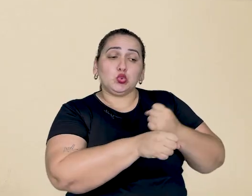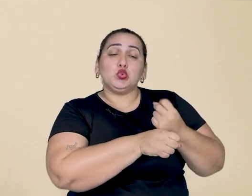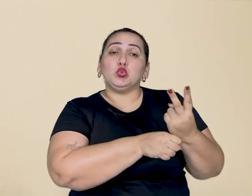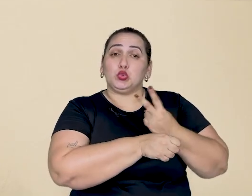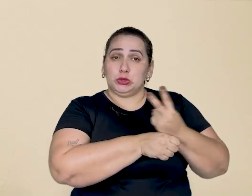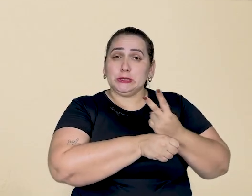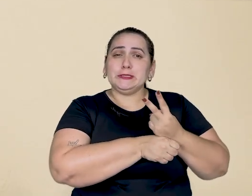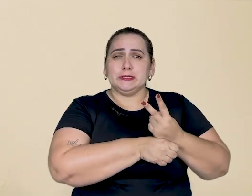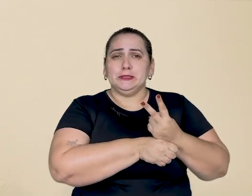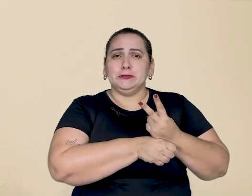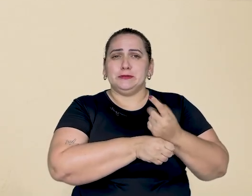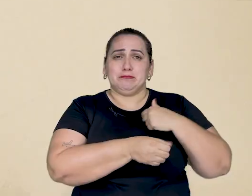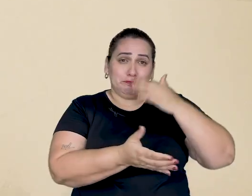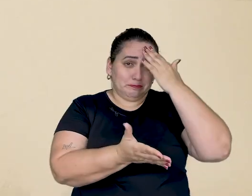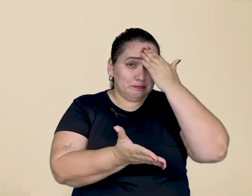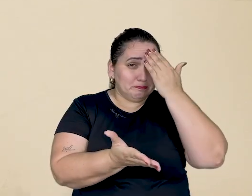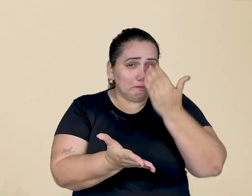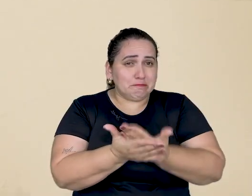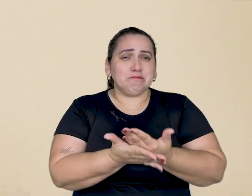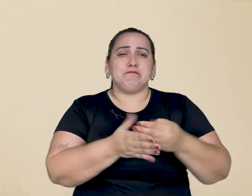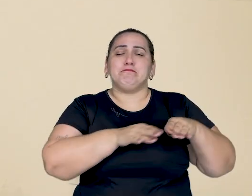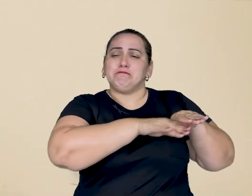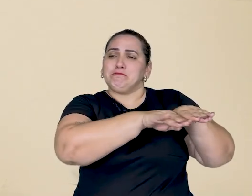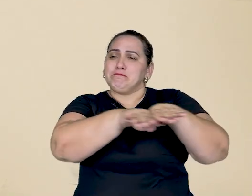Uma gestão nesses 2 anos